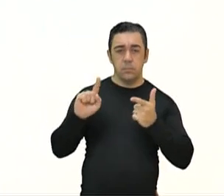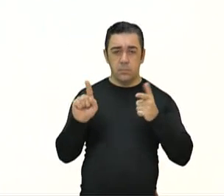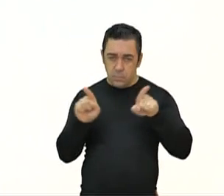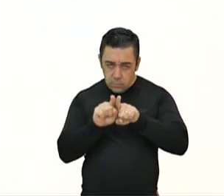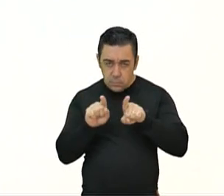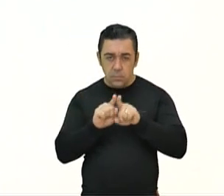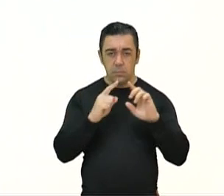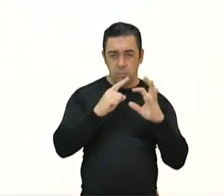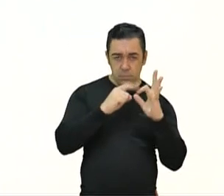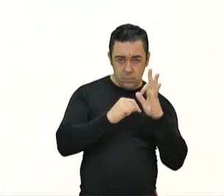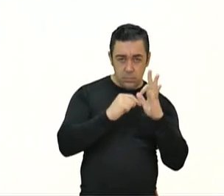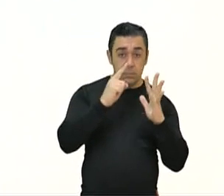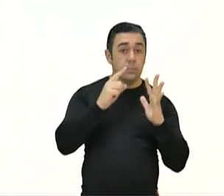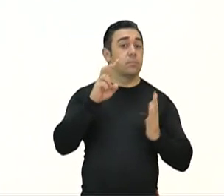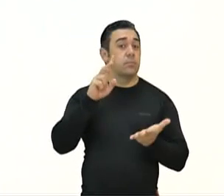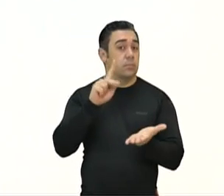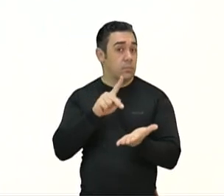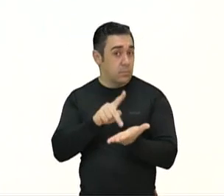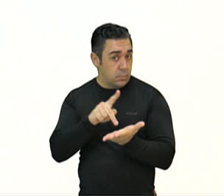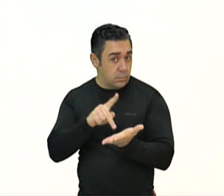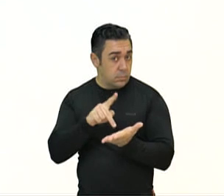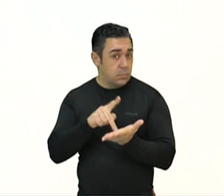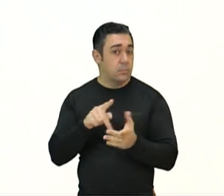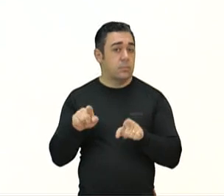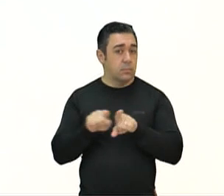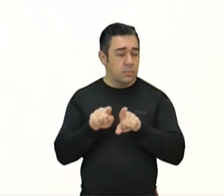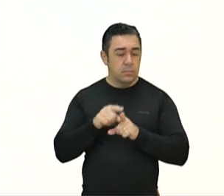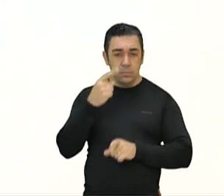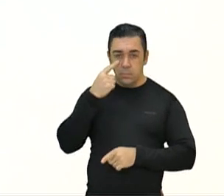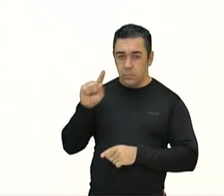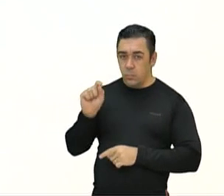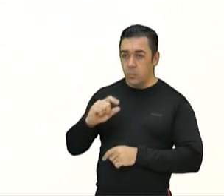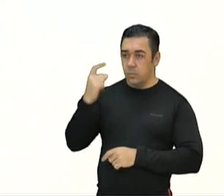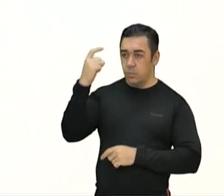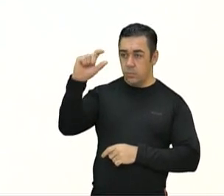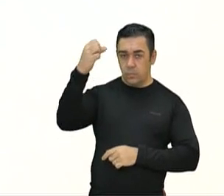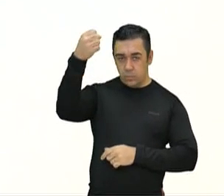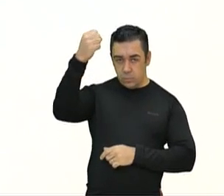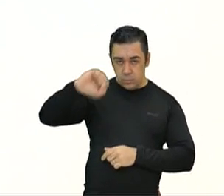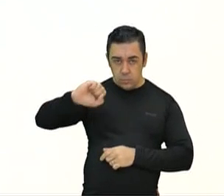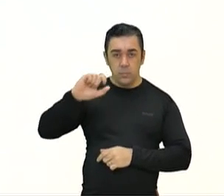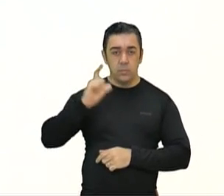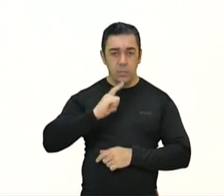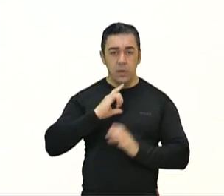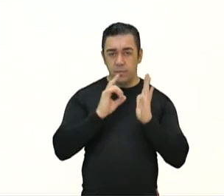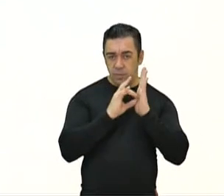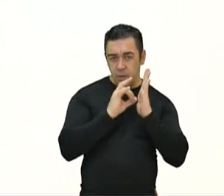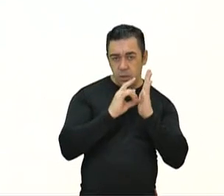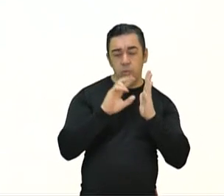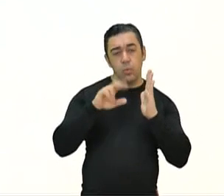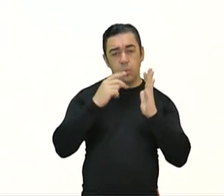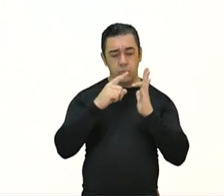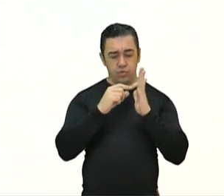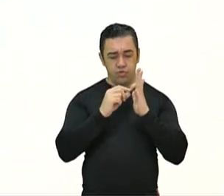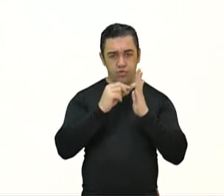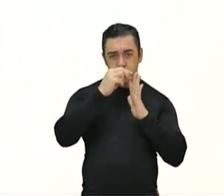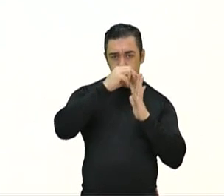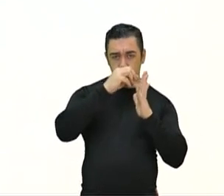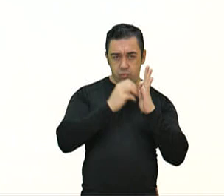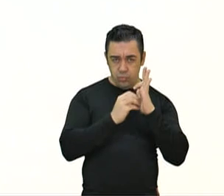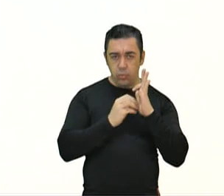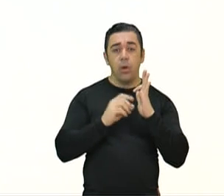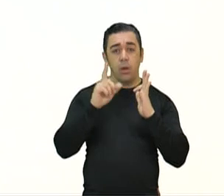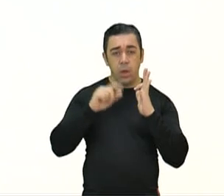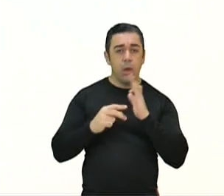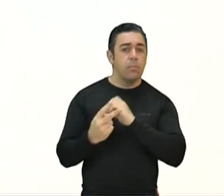disjuntores. Essa está correta. Nós vimos lá, né, que os fusíveis, tem os fusíveis de vidro e os disjuntores